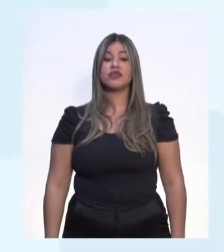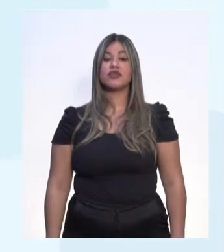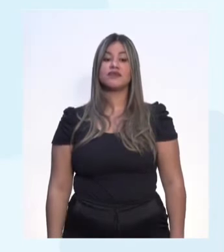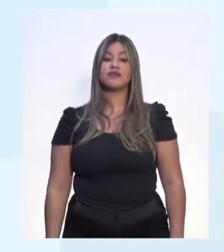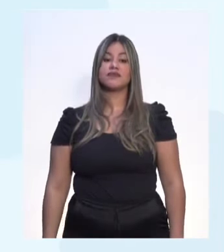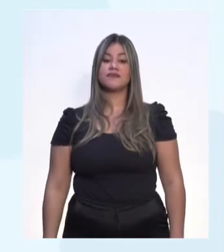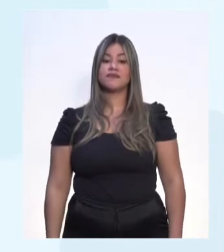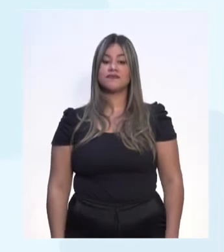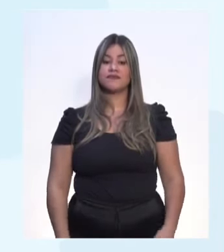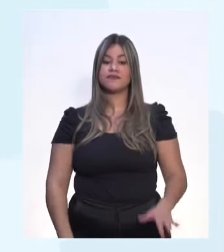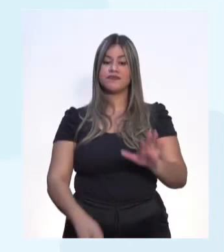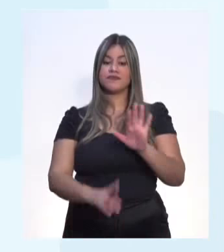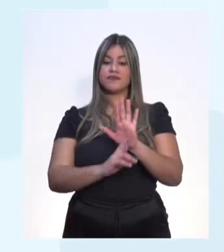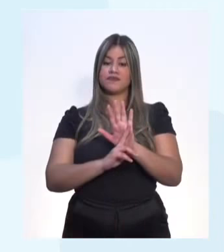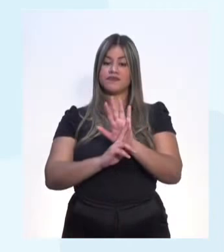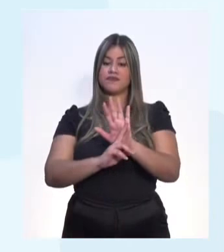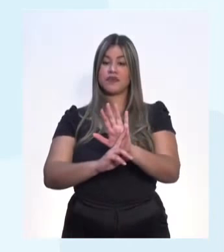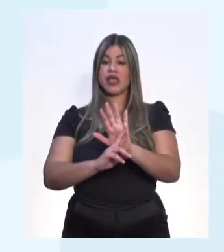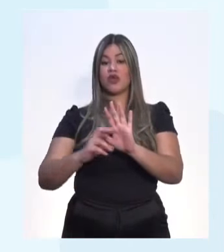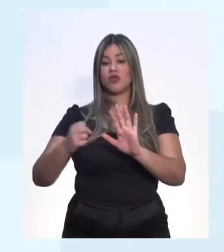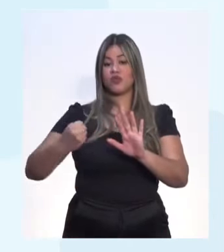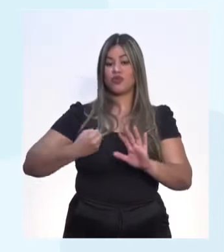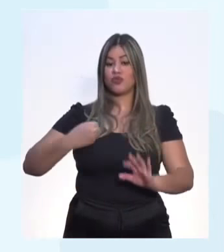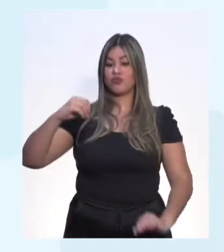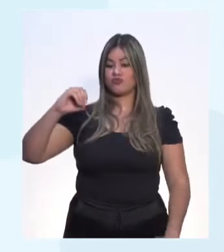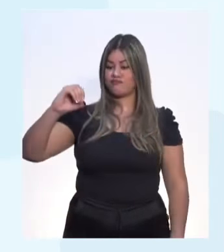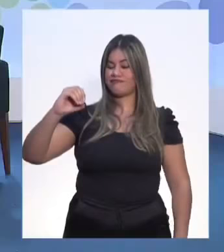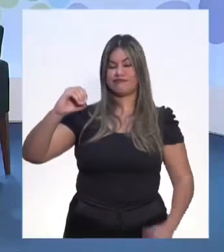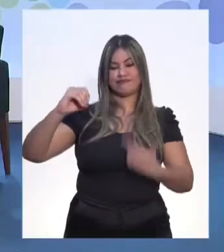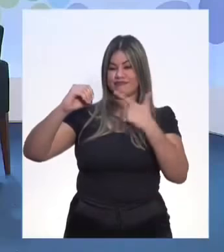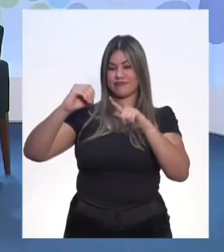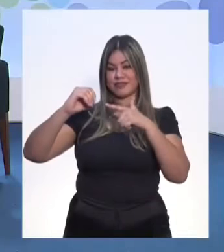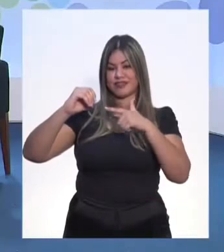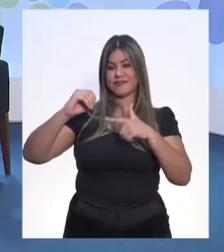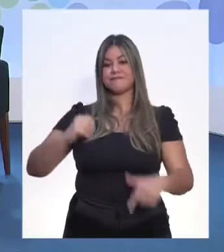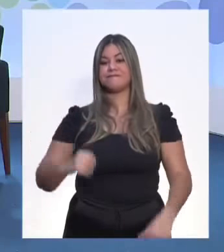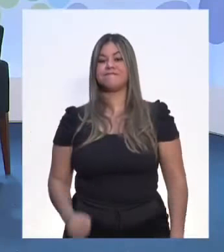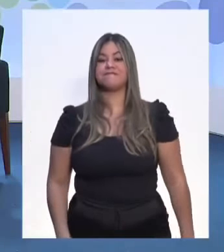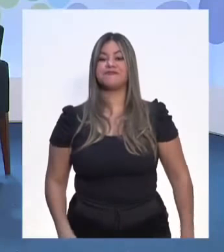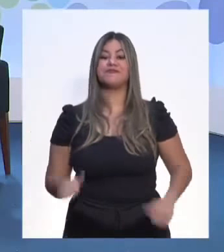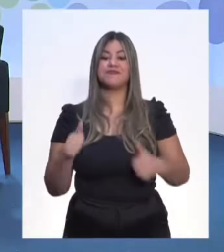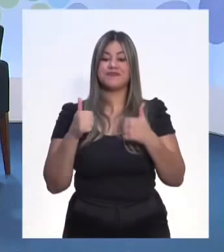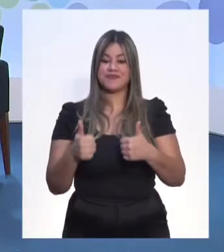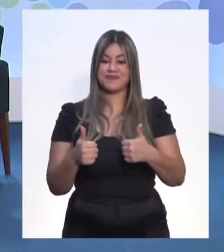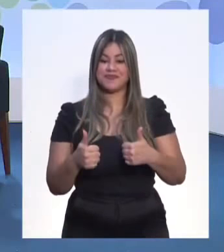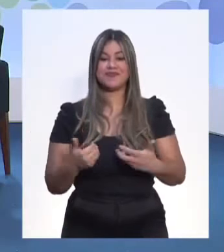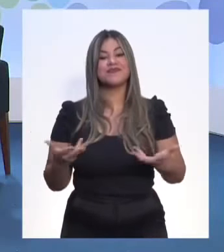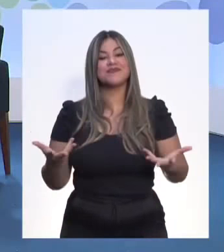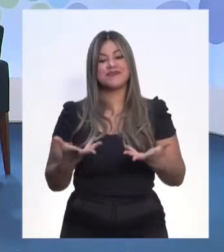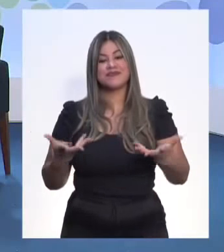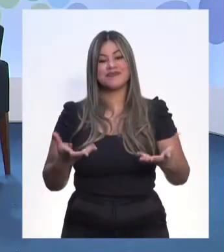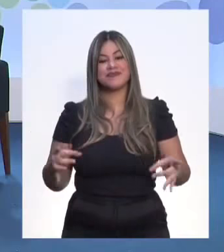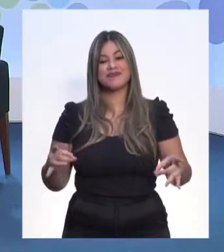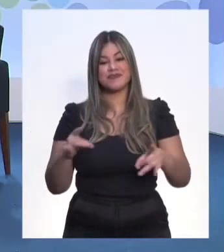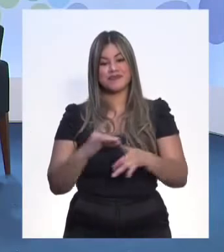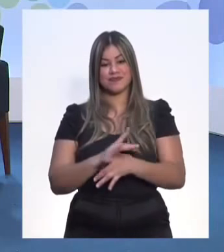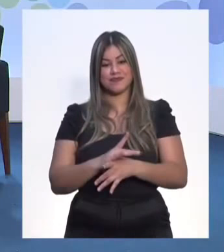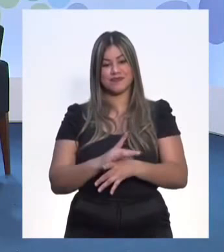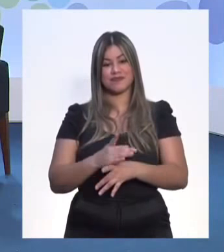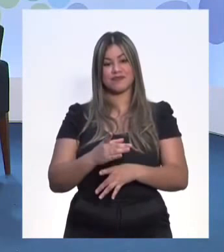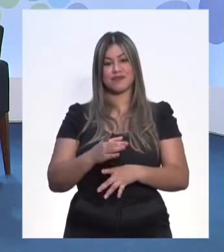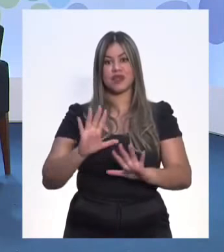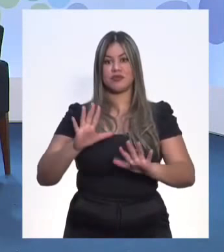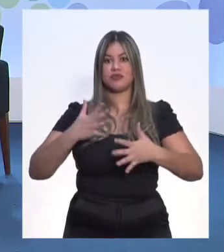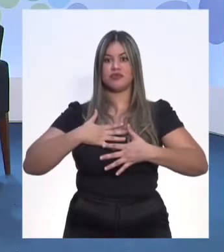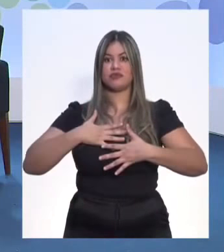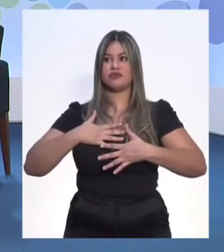possuía a representação para para usar beleza tá pra finalizar a gente vai falar ah Opa